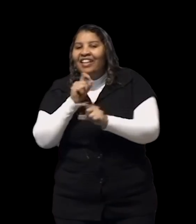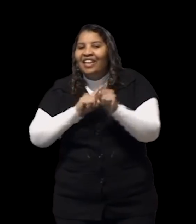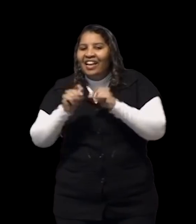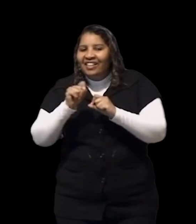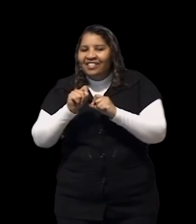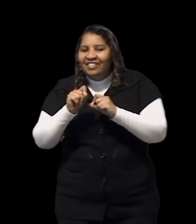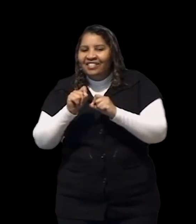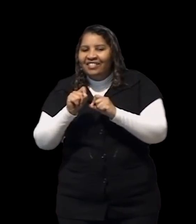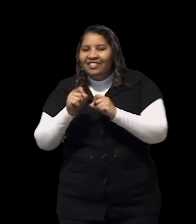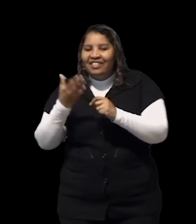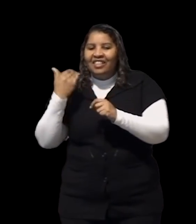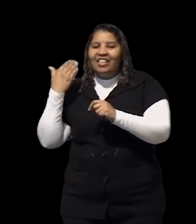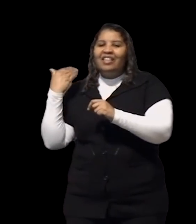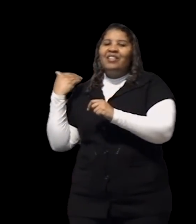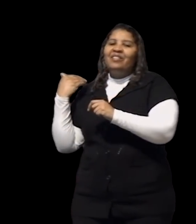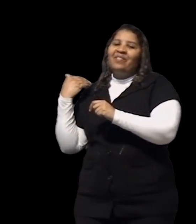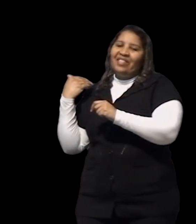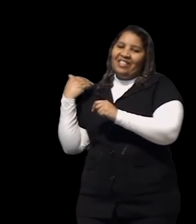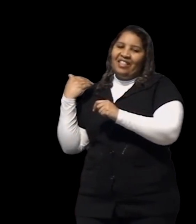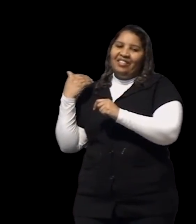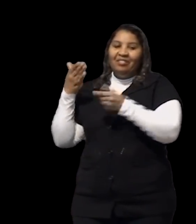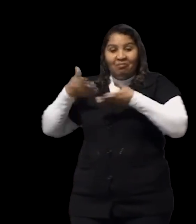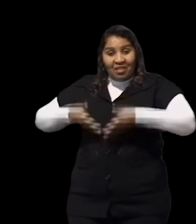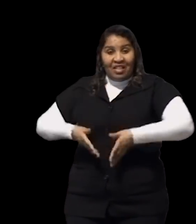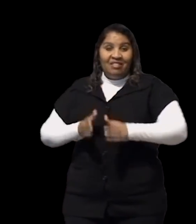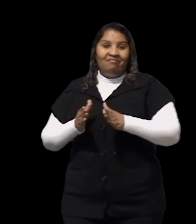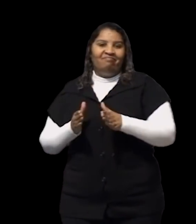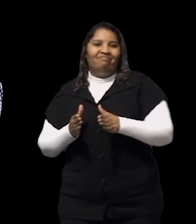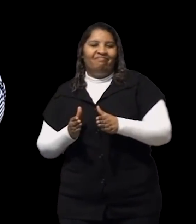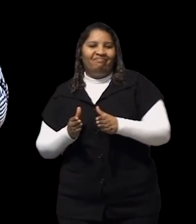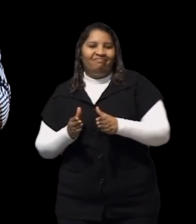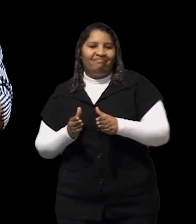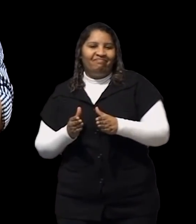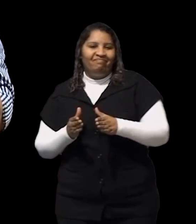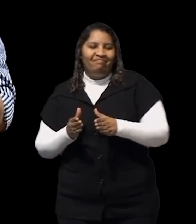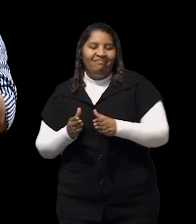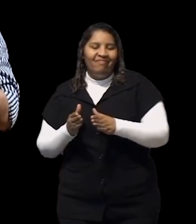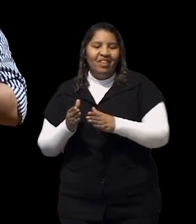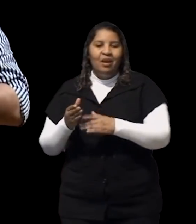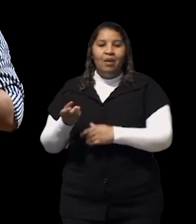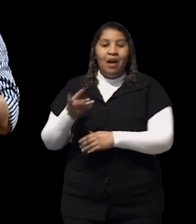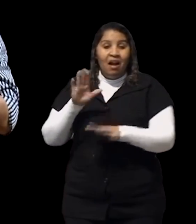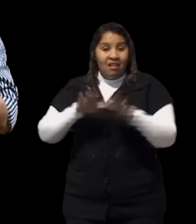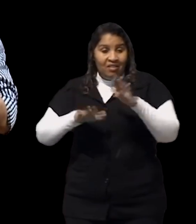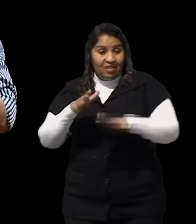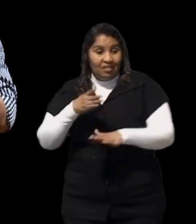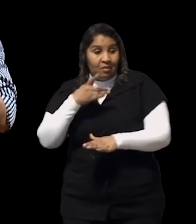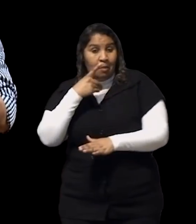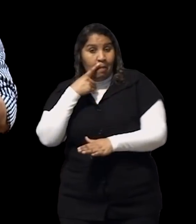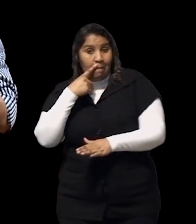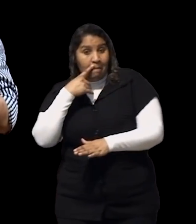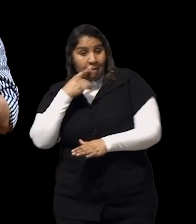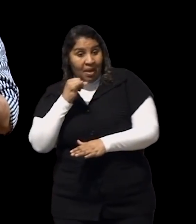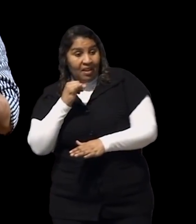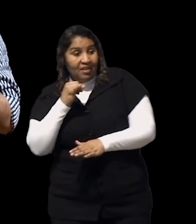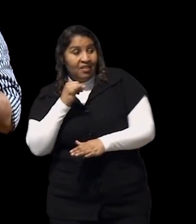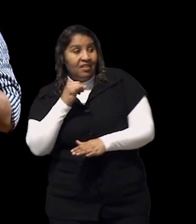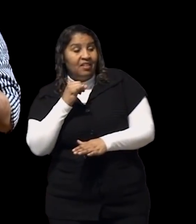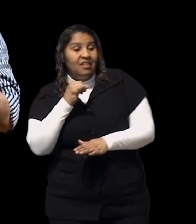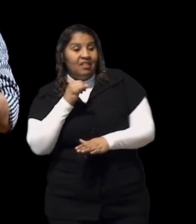se enche de Ira que o pai beneficia entre "o irmão que recebe algo que ele acha que é dele